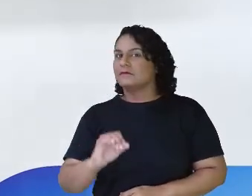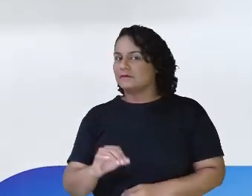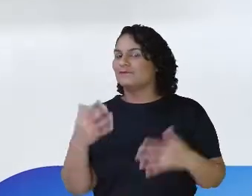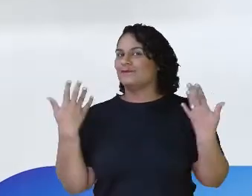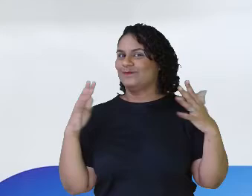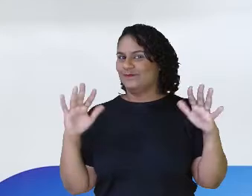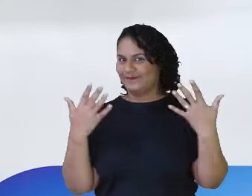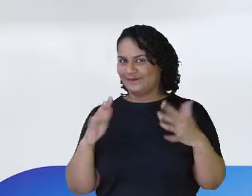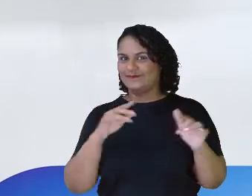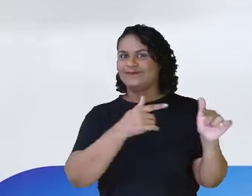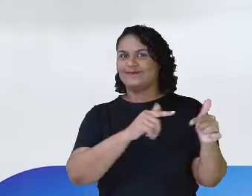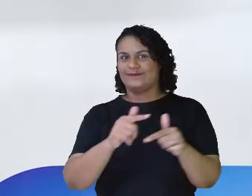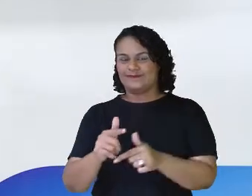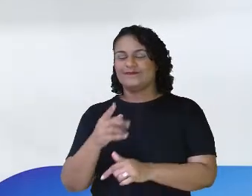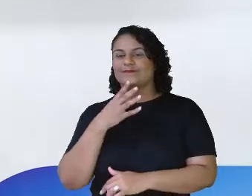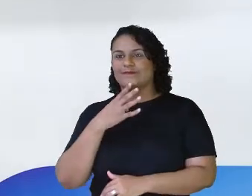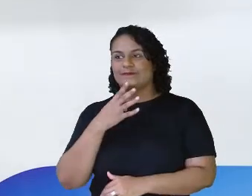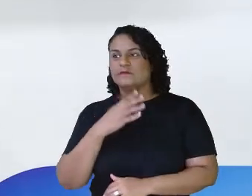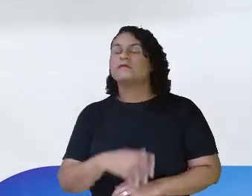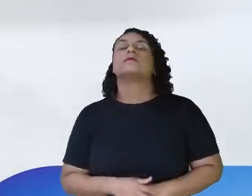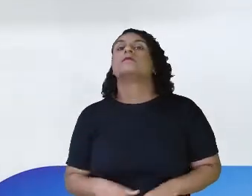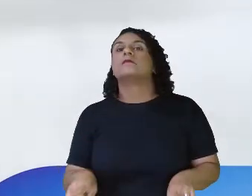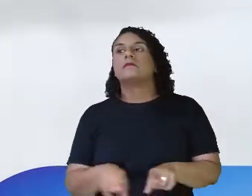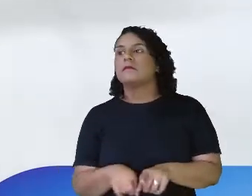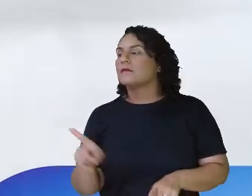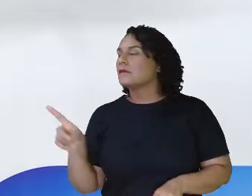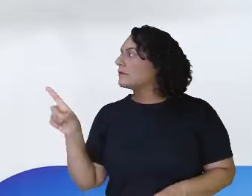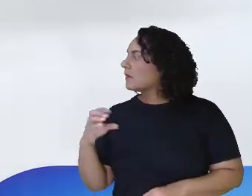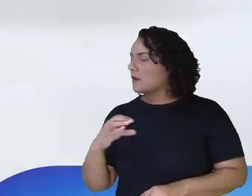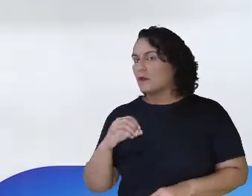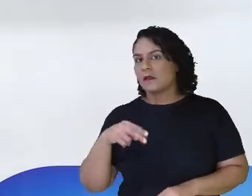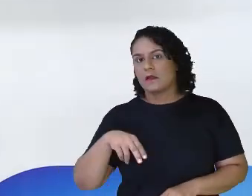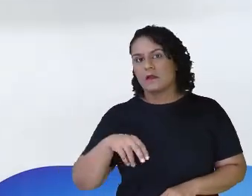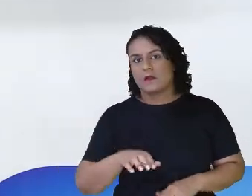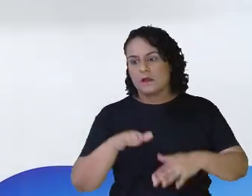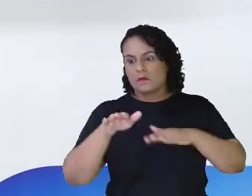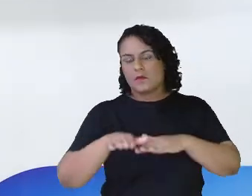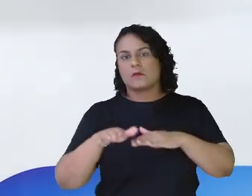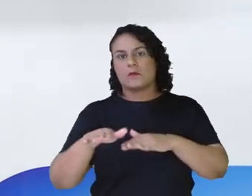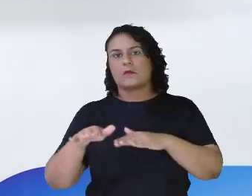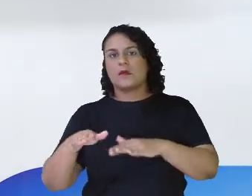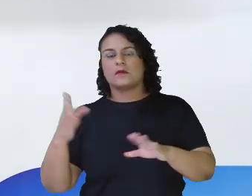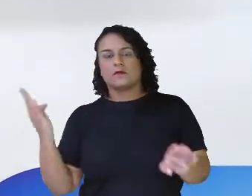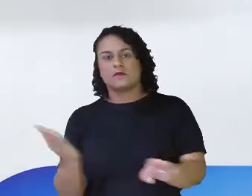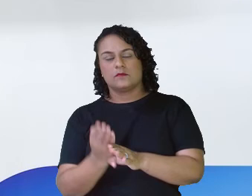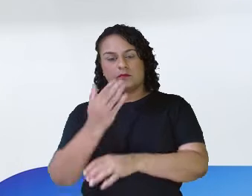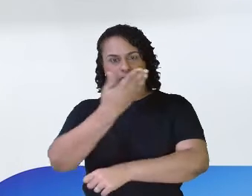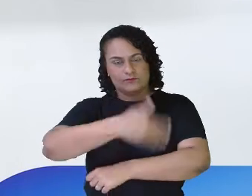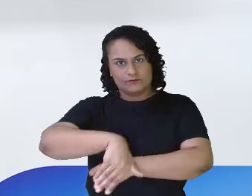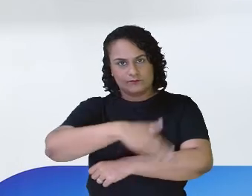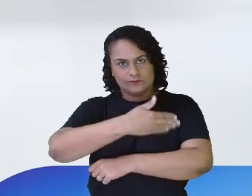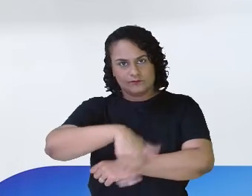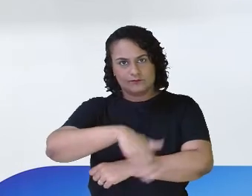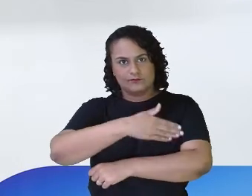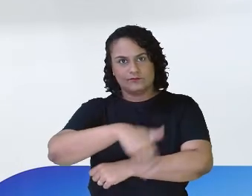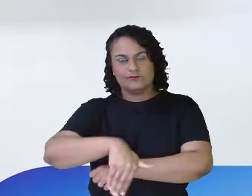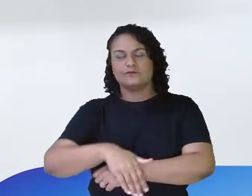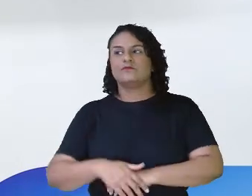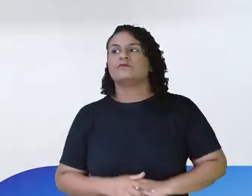de geometria, hein? A gente tem aquele cone, né, de trânsito que a gente consegue encontrar na rua, que é sinalizador